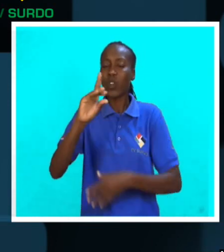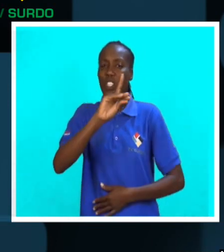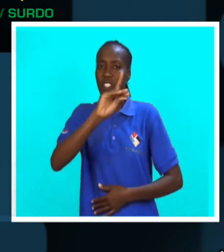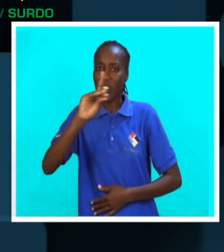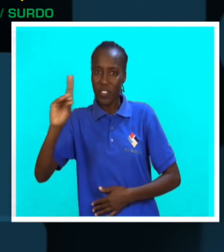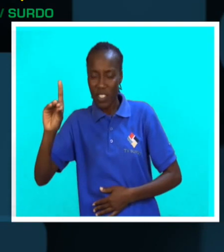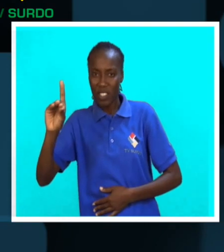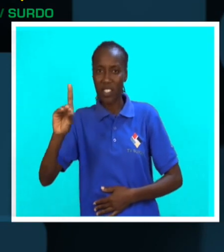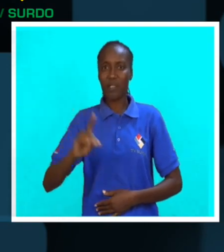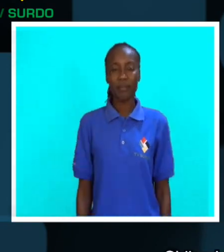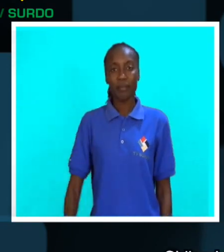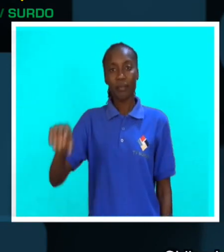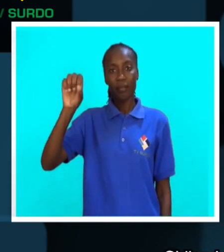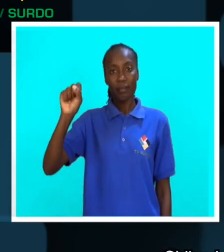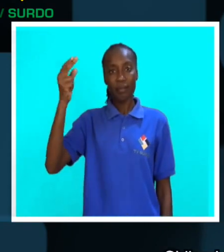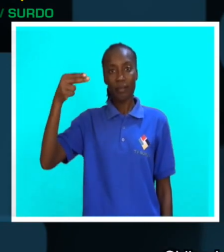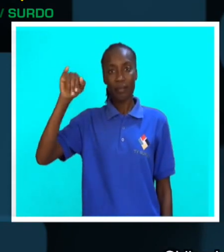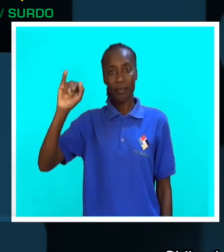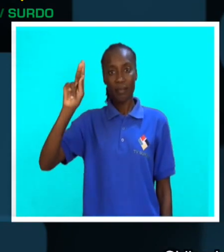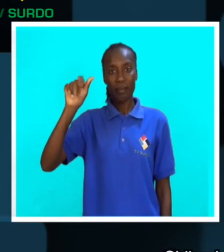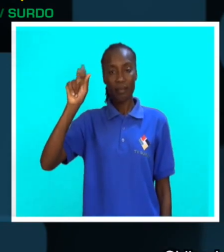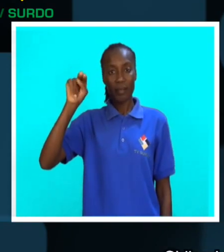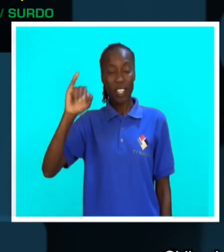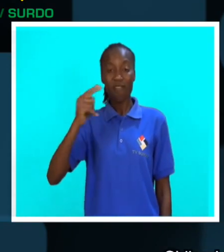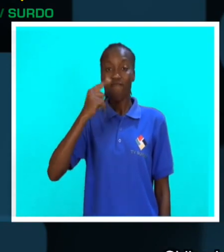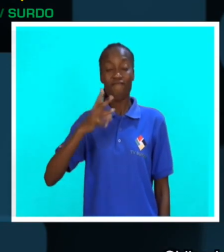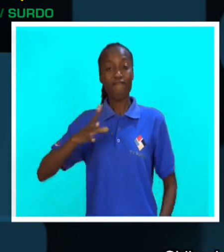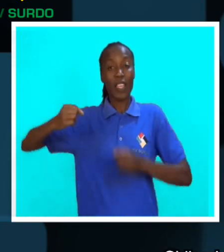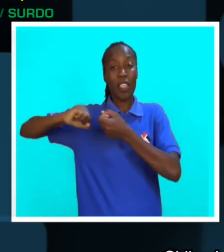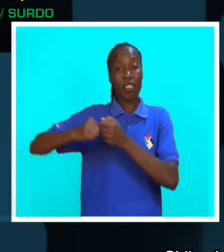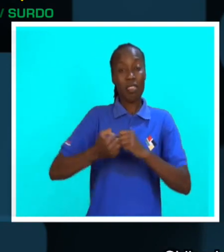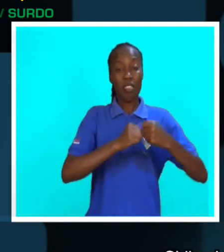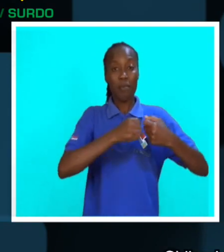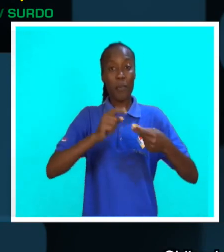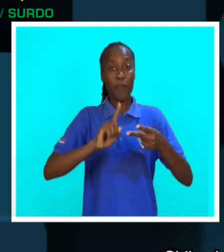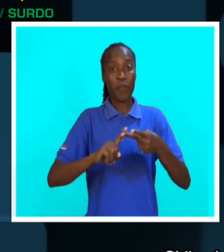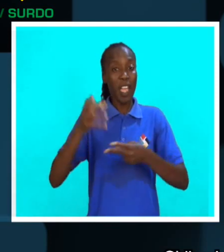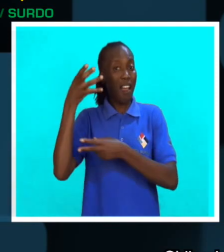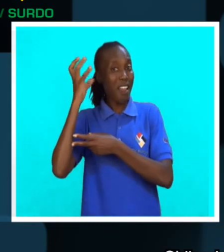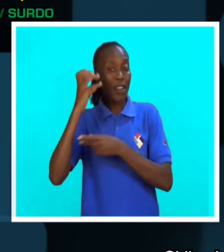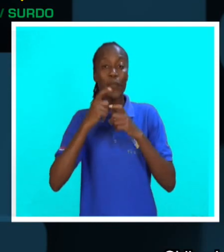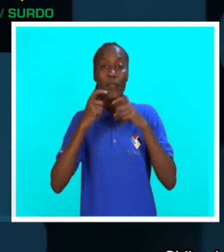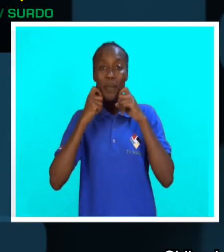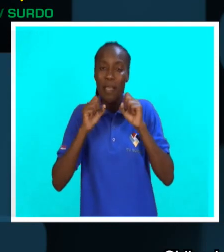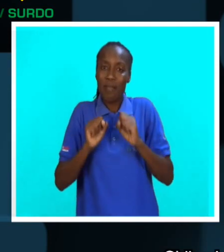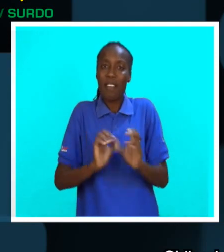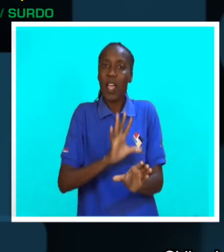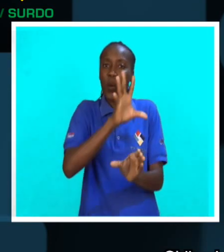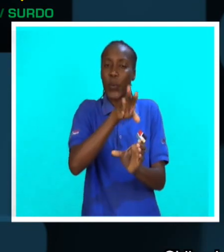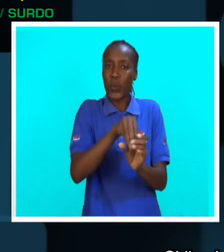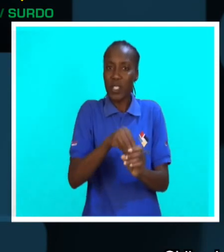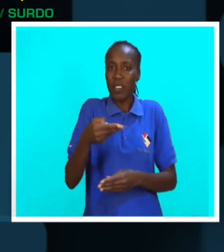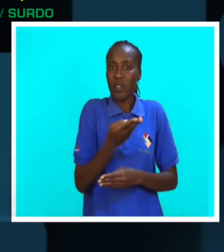pessoas com deficiência. Chicano desafia a Rádio Moçambique a ser mais inclusiva nas suas